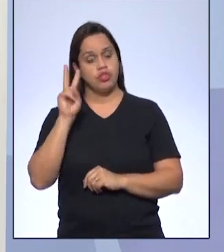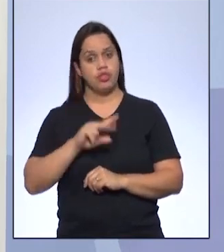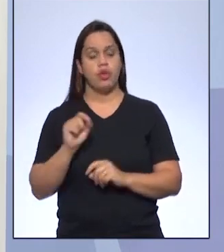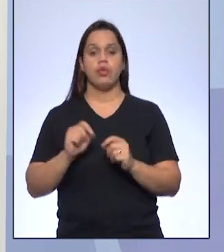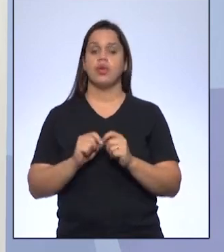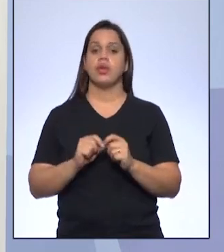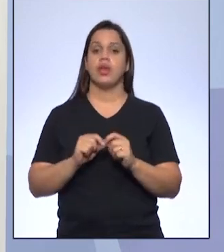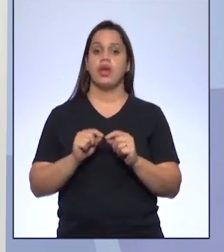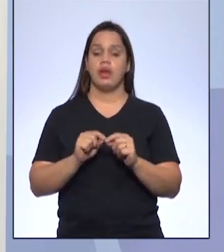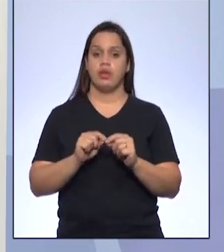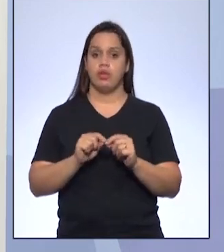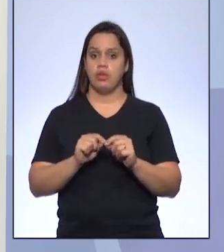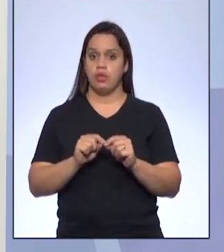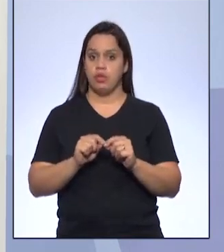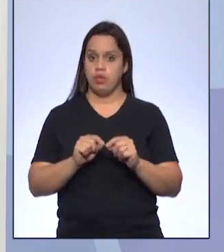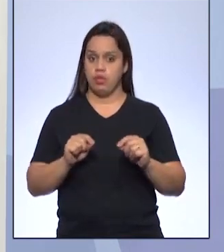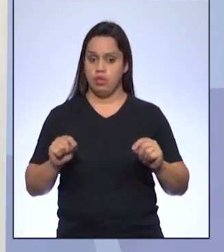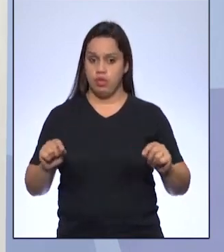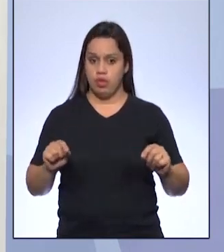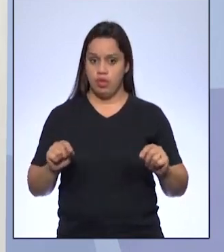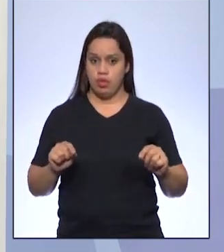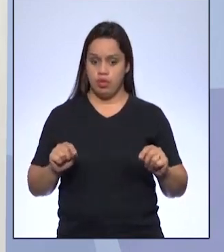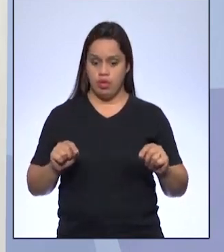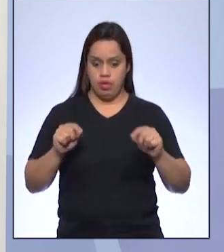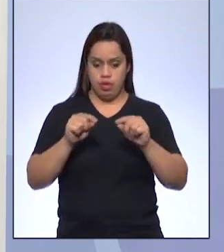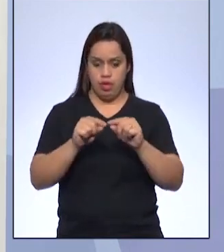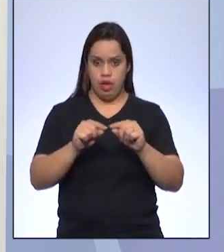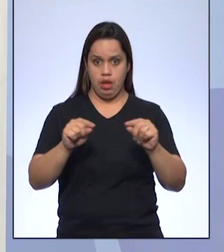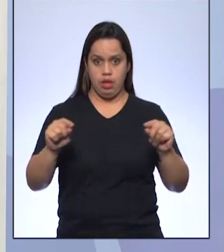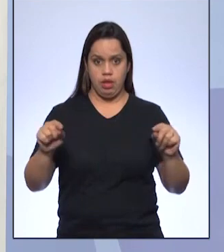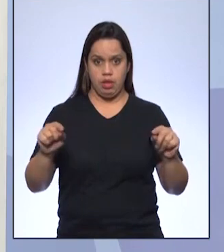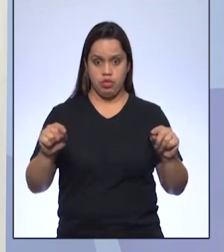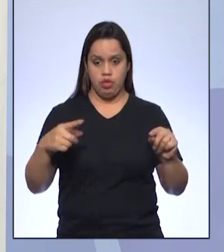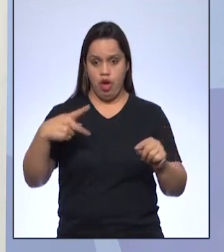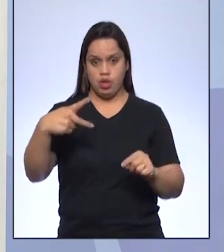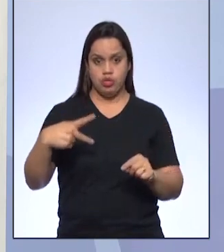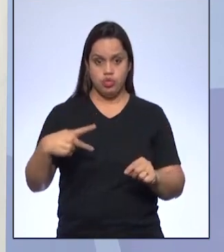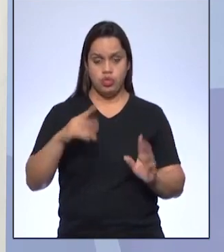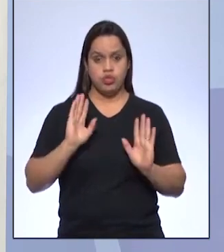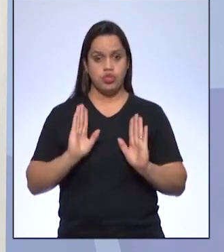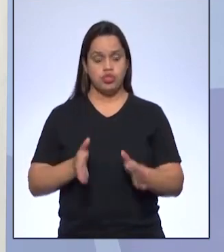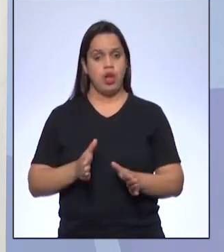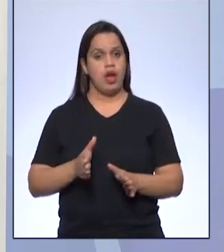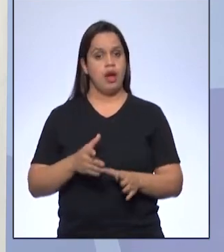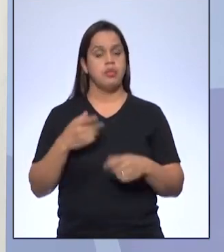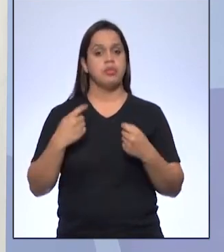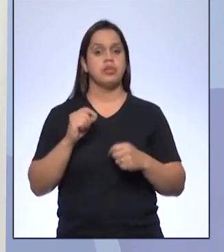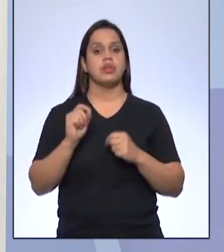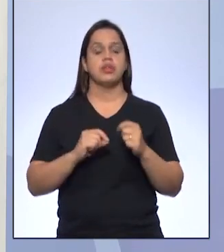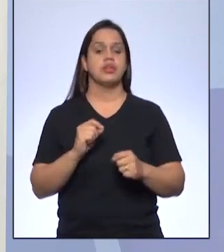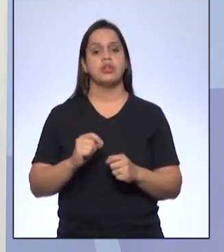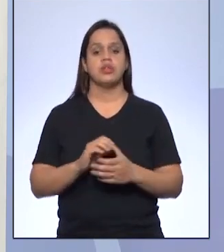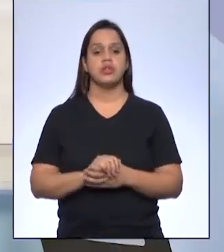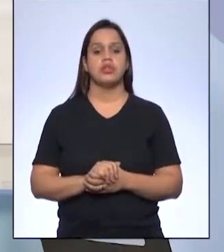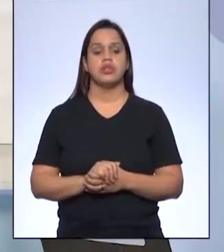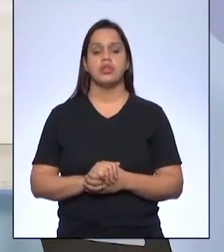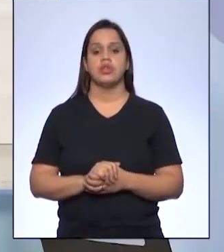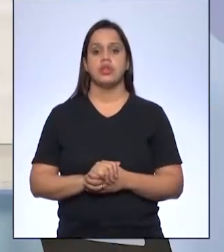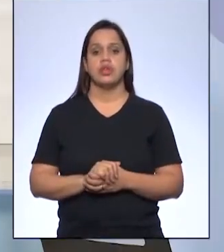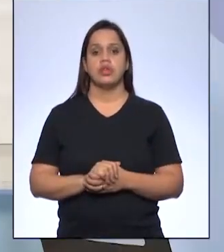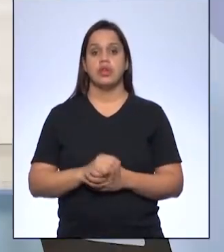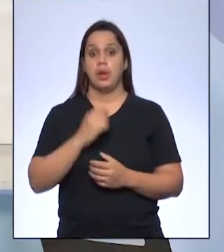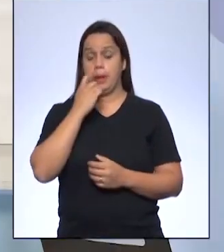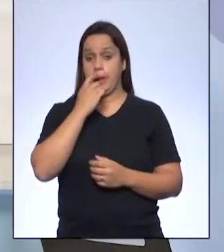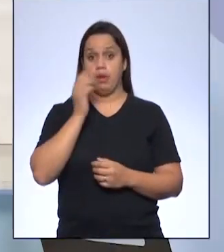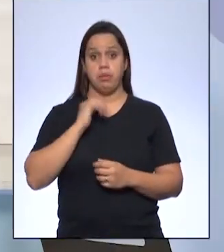largura da frente e da parte de trás do terreno. Então, só para essas 2 partes, eu já preciso de 4 raiz de 3 metros de arame